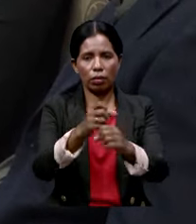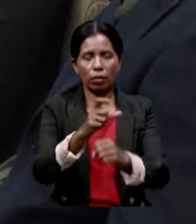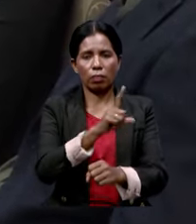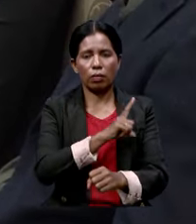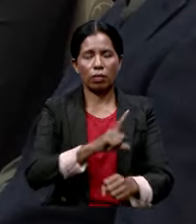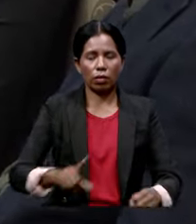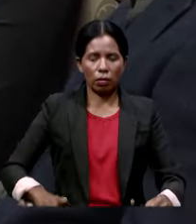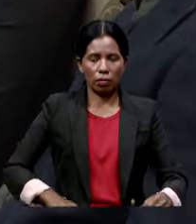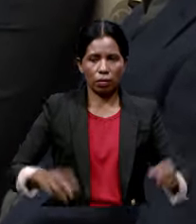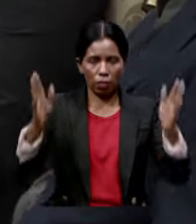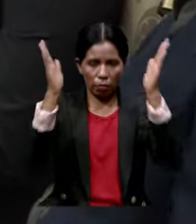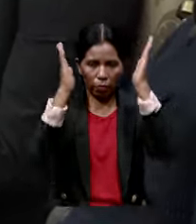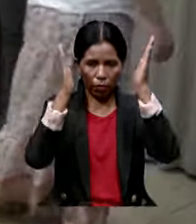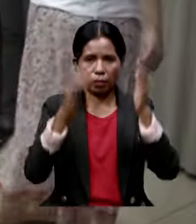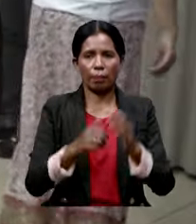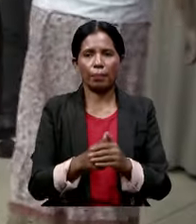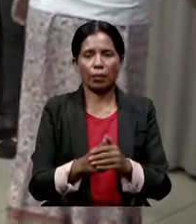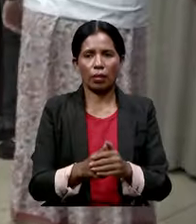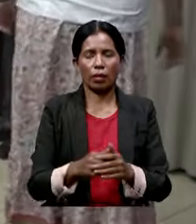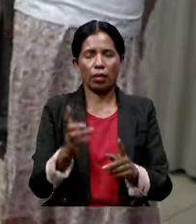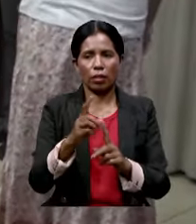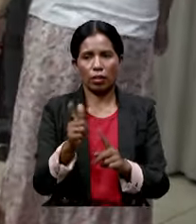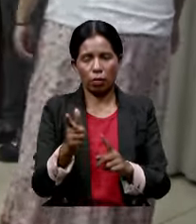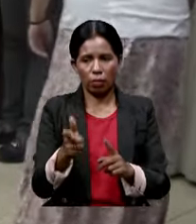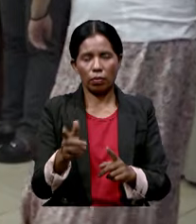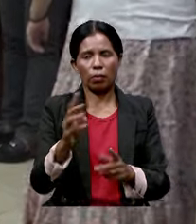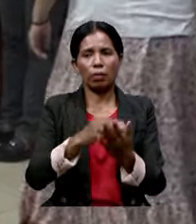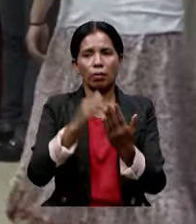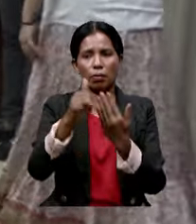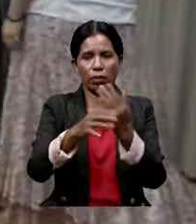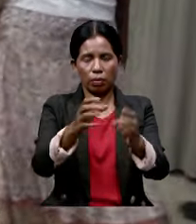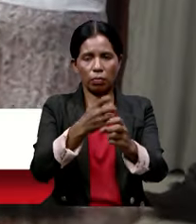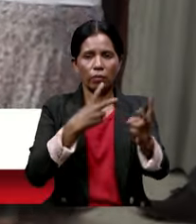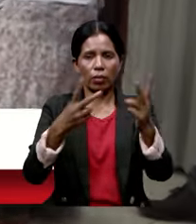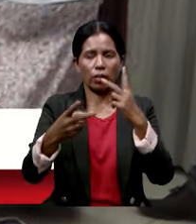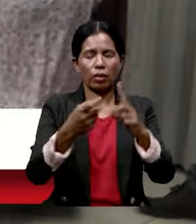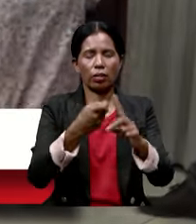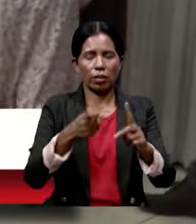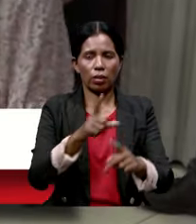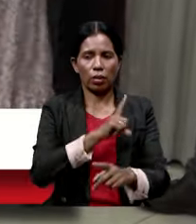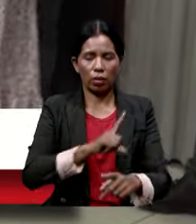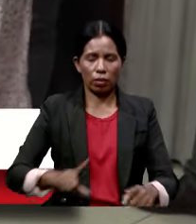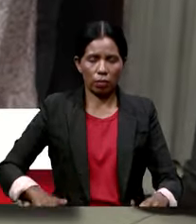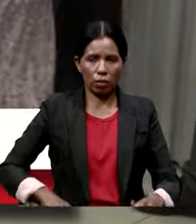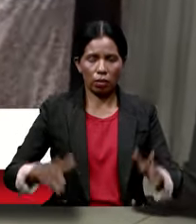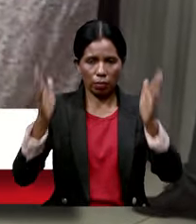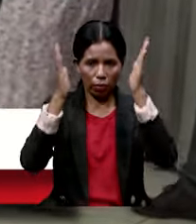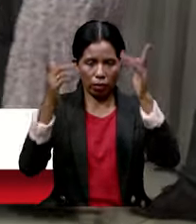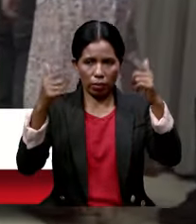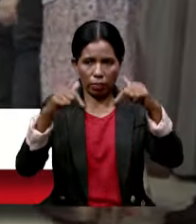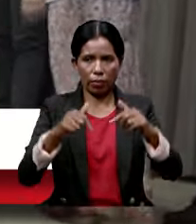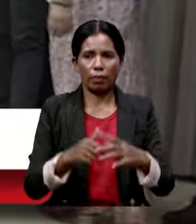Darussalam e a 20 de maio ita simu mos visita oficial ida liure Brunei atu maio